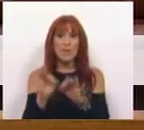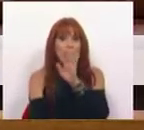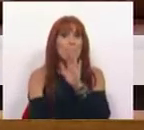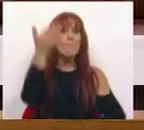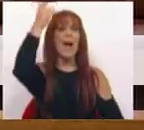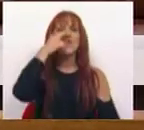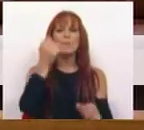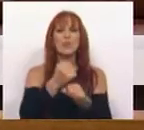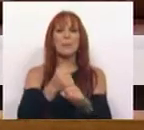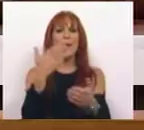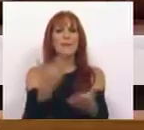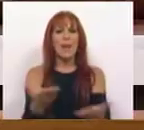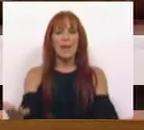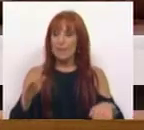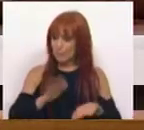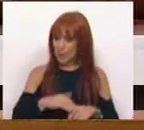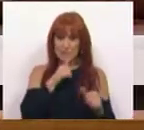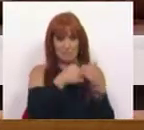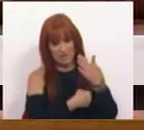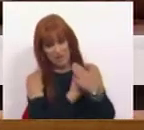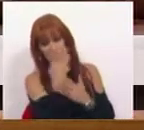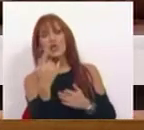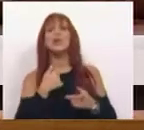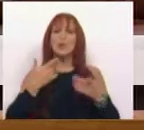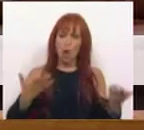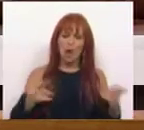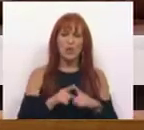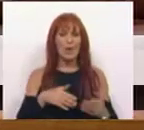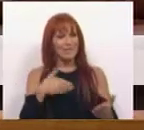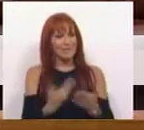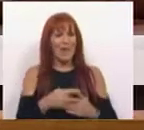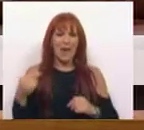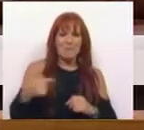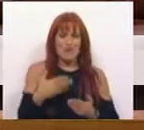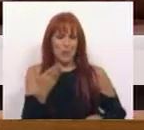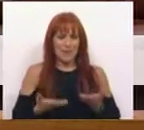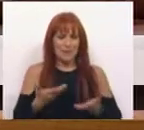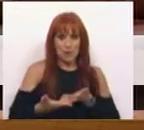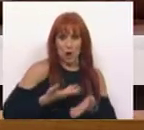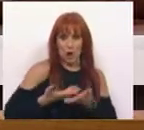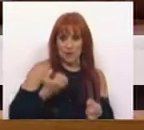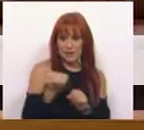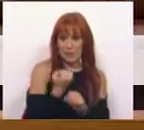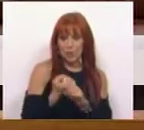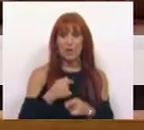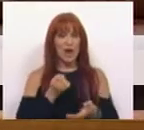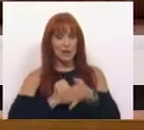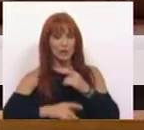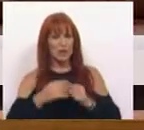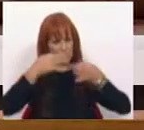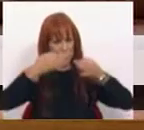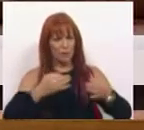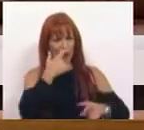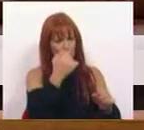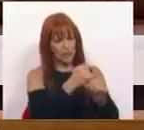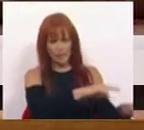mais favorável ao trabalhador. Com estas medidas estaremos não só a restabelecer um mínimo de equilíbrio nas relações laborais e a devolver alguma